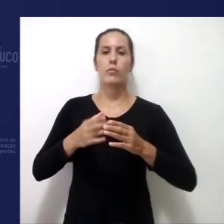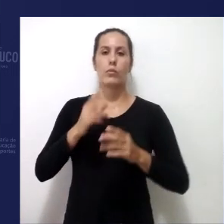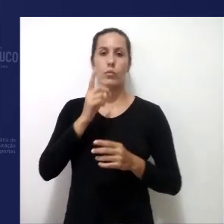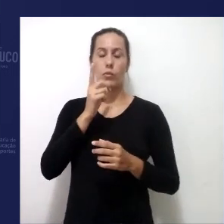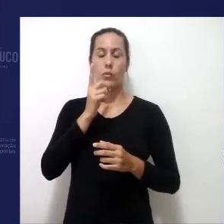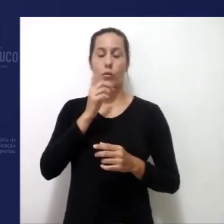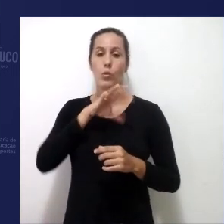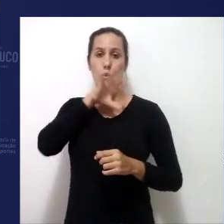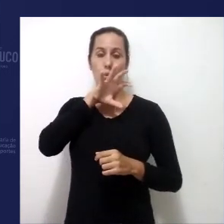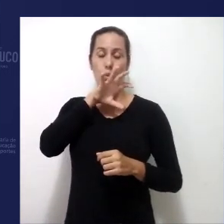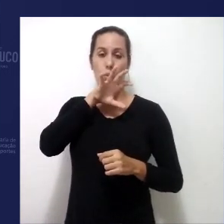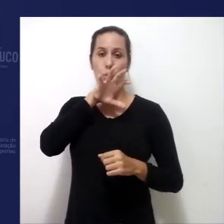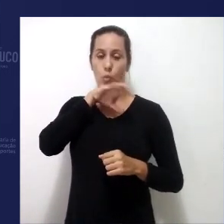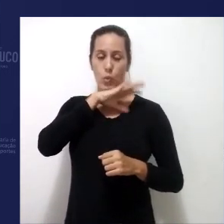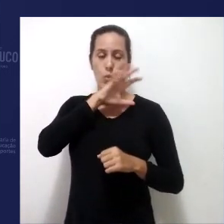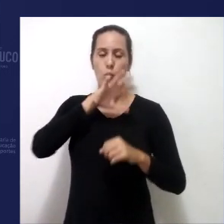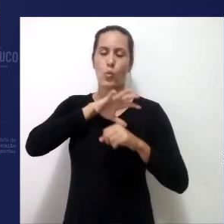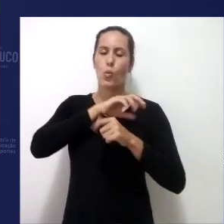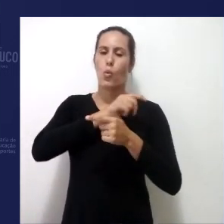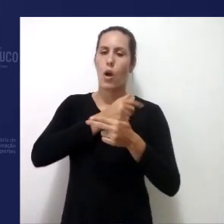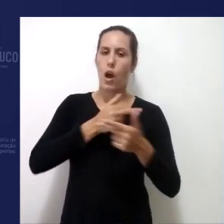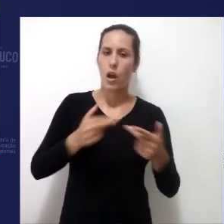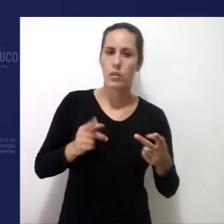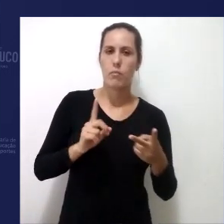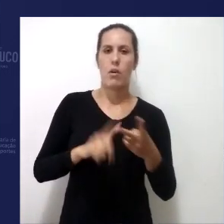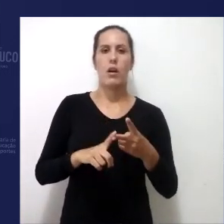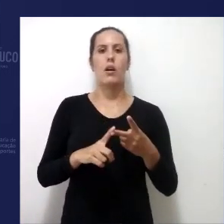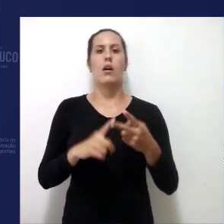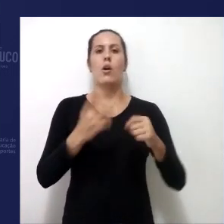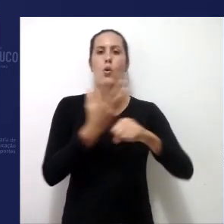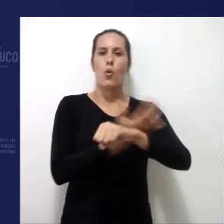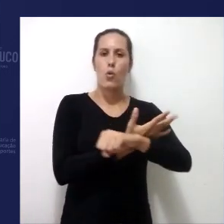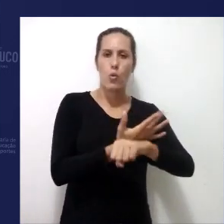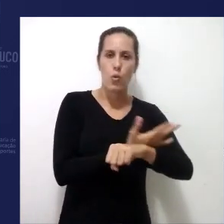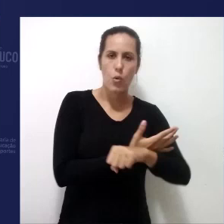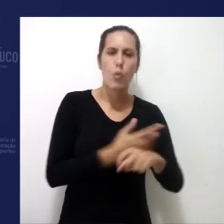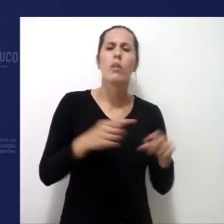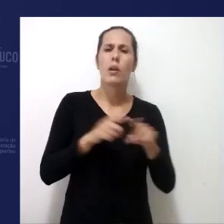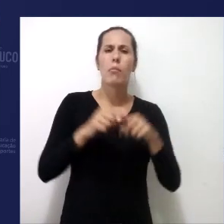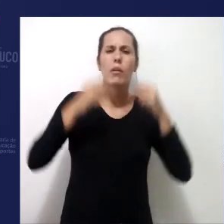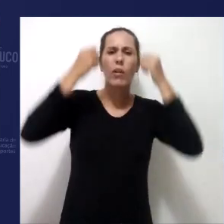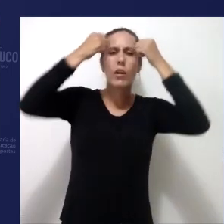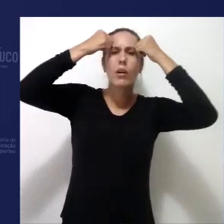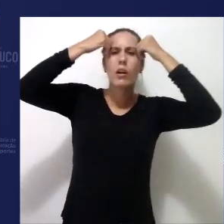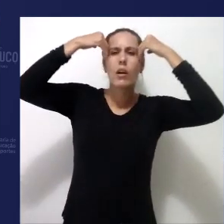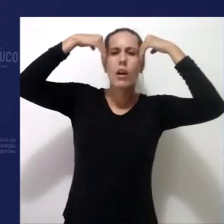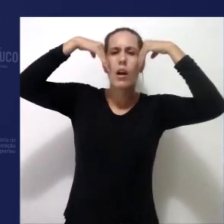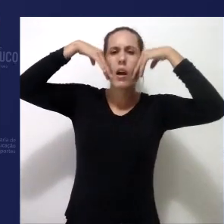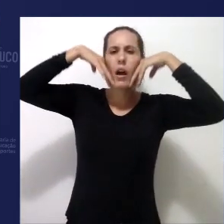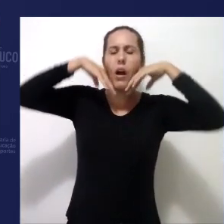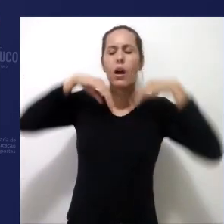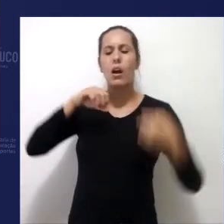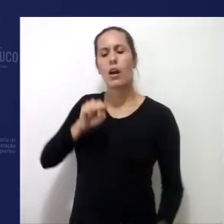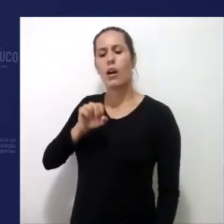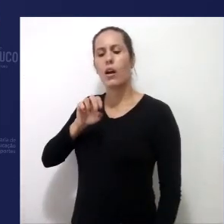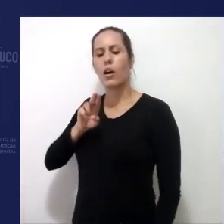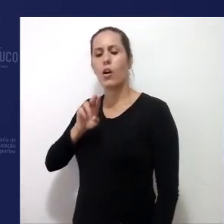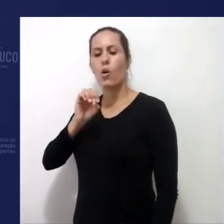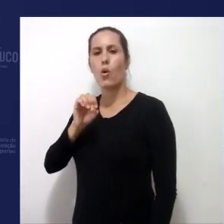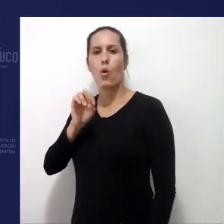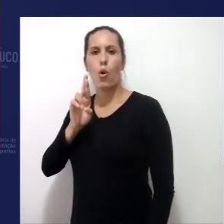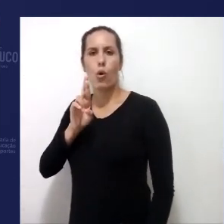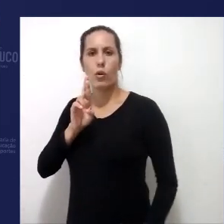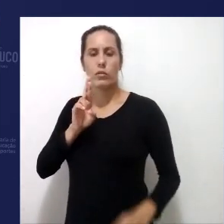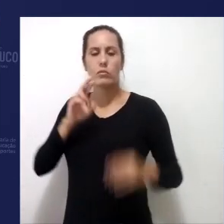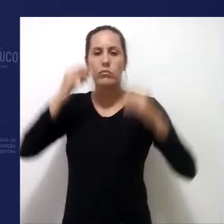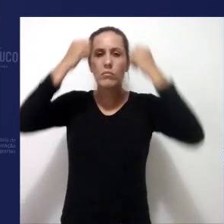e vegetais, eles irão ter a questão da transpiração. Ou seja, a transpiração, na